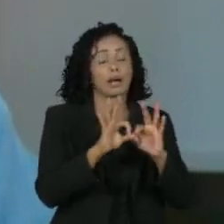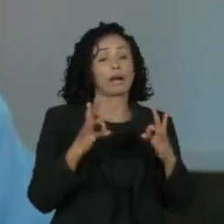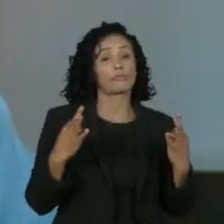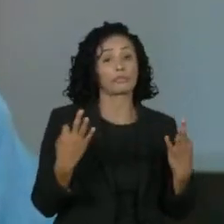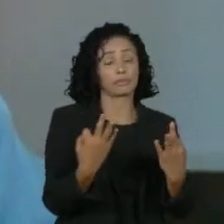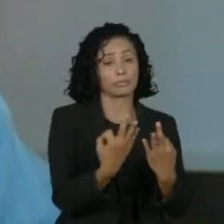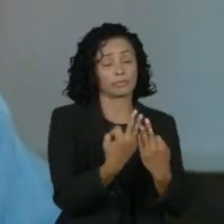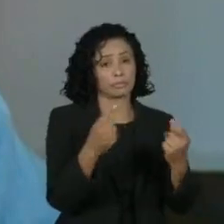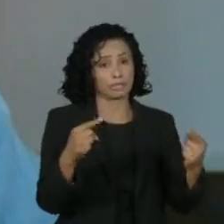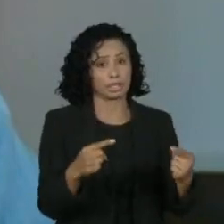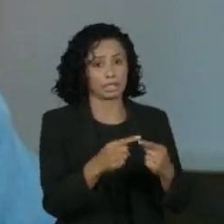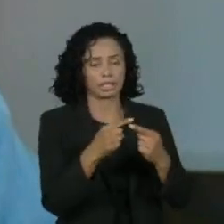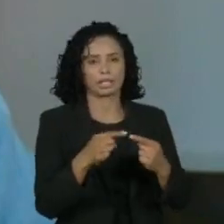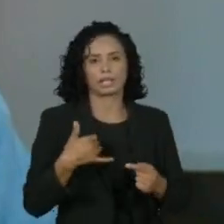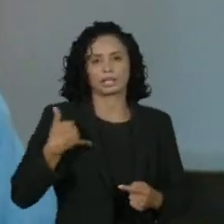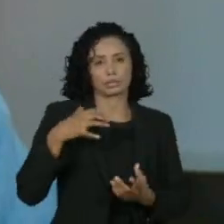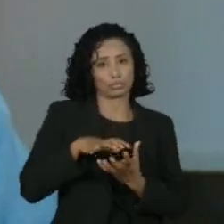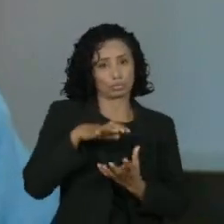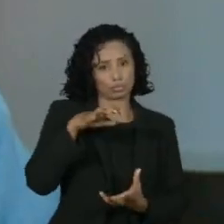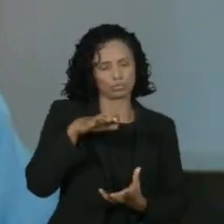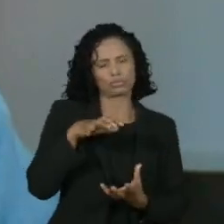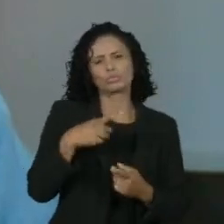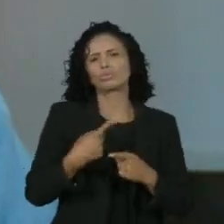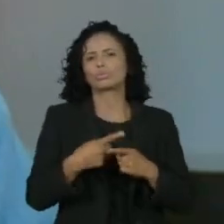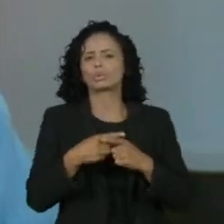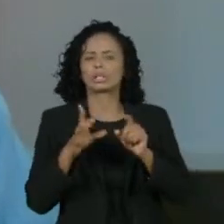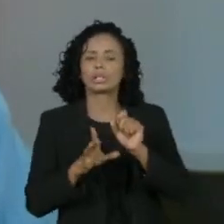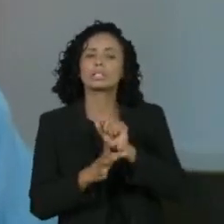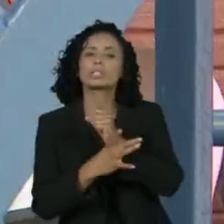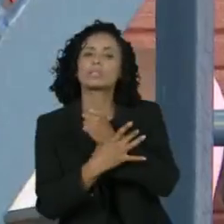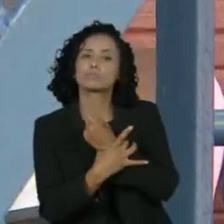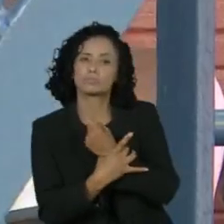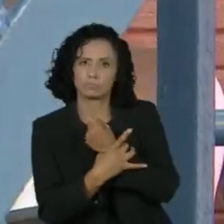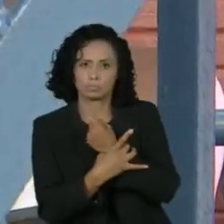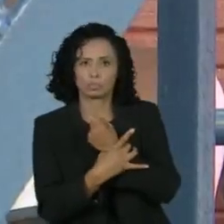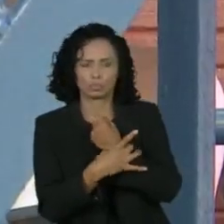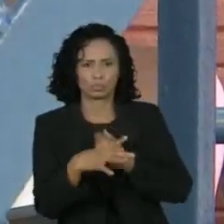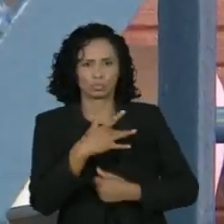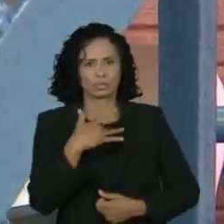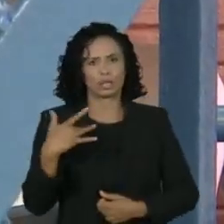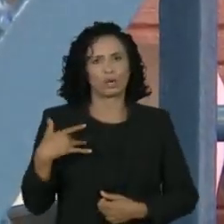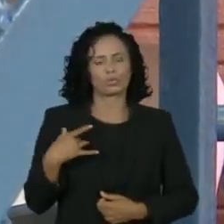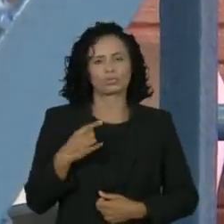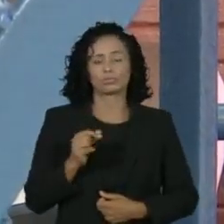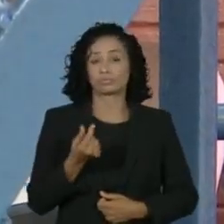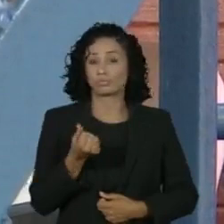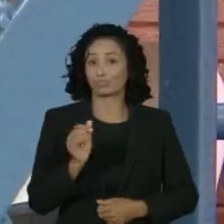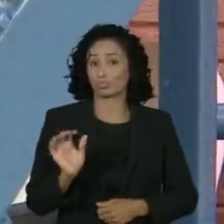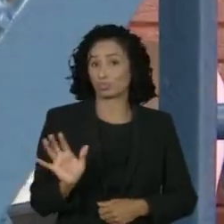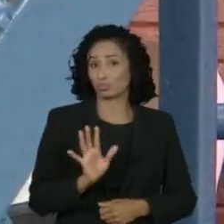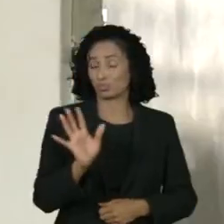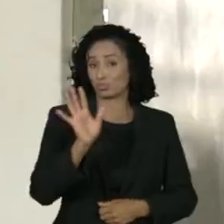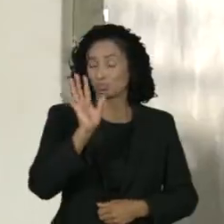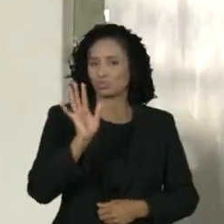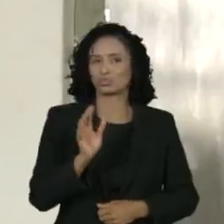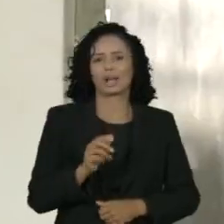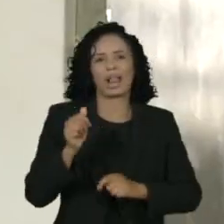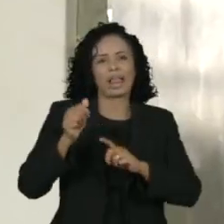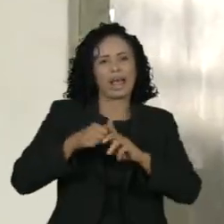pessoas idosas, porque os planos de saúde, eles vão aumentando o valor